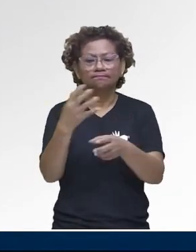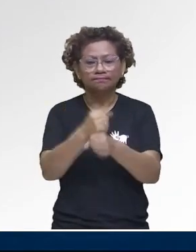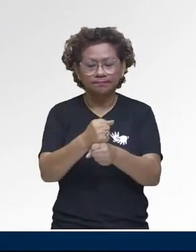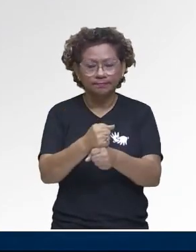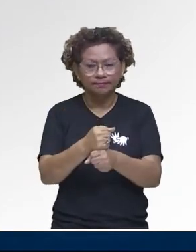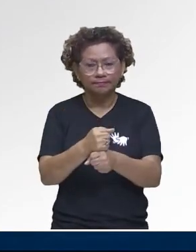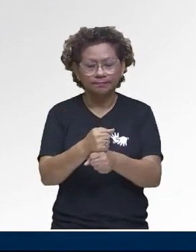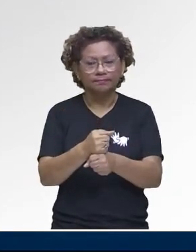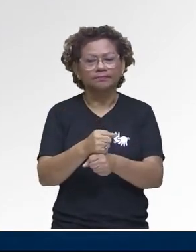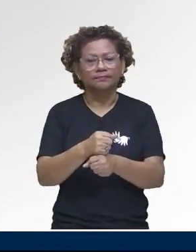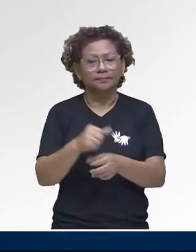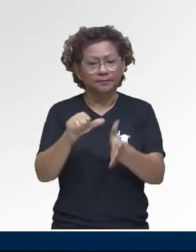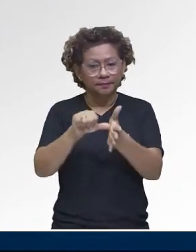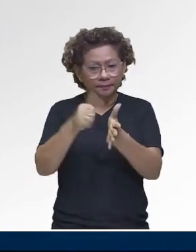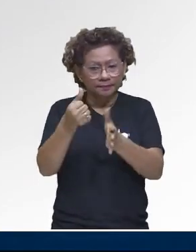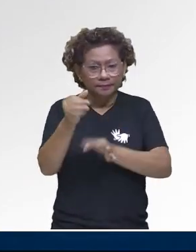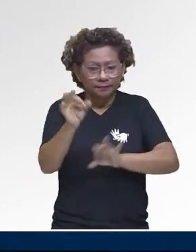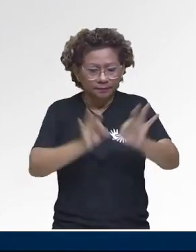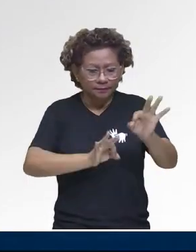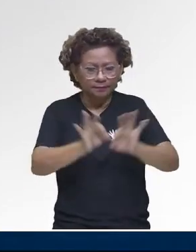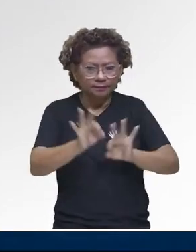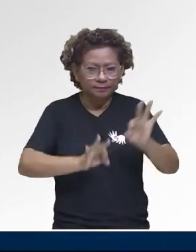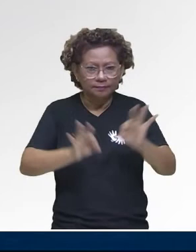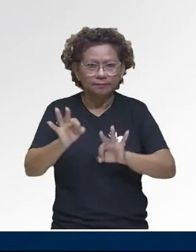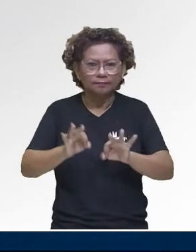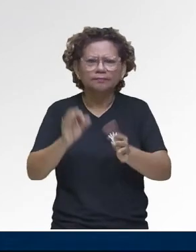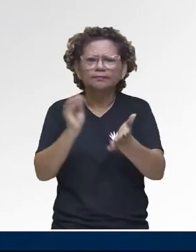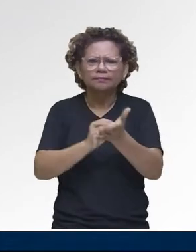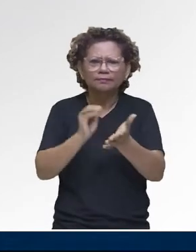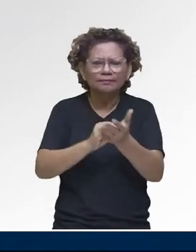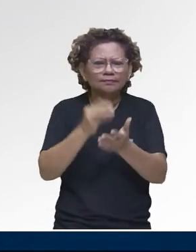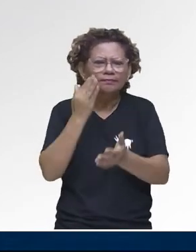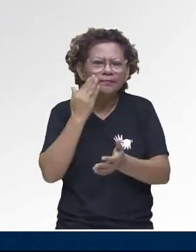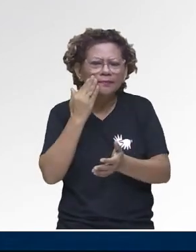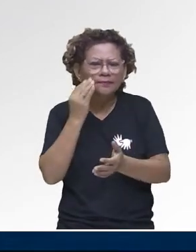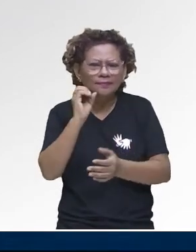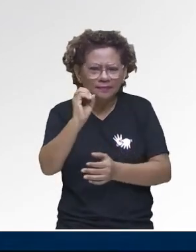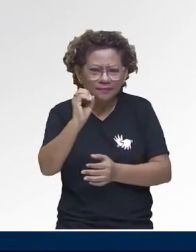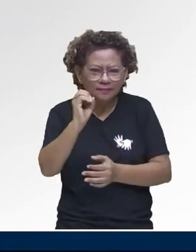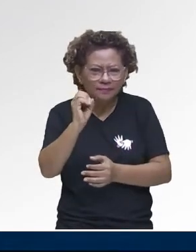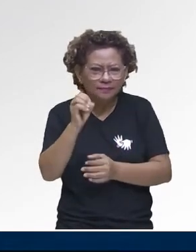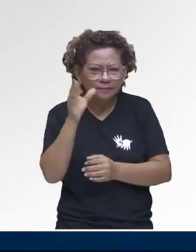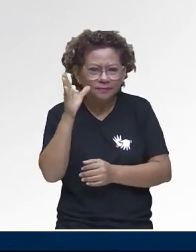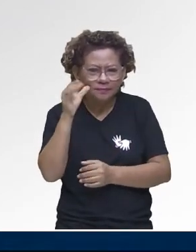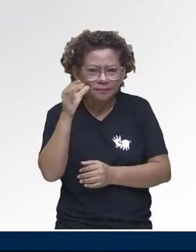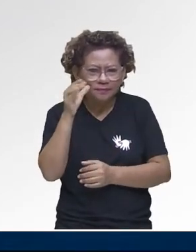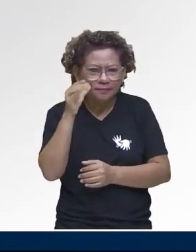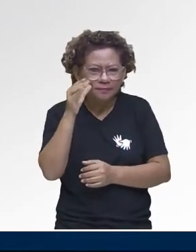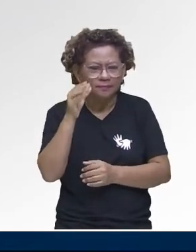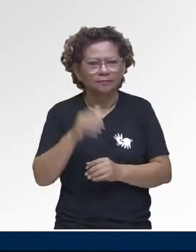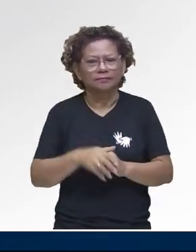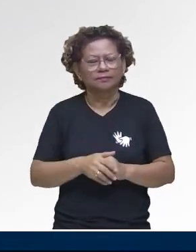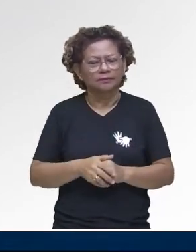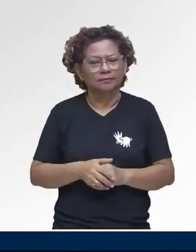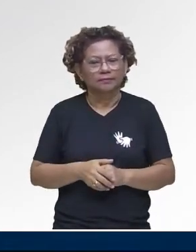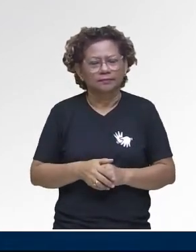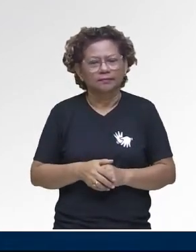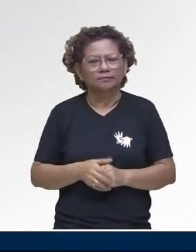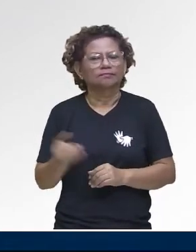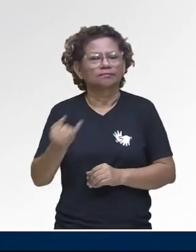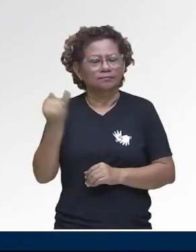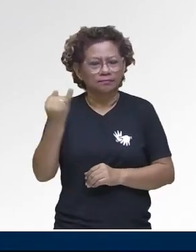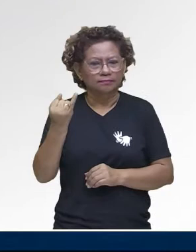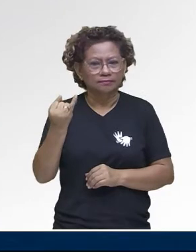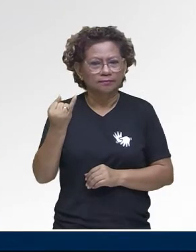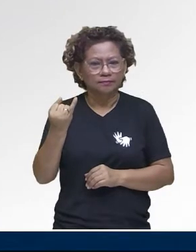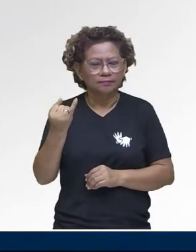né? Organizar as casas decimais. Por onde eu estou me relacionando? Em relação à vírgula. Então, eu estou posicionando